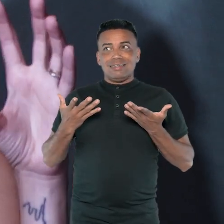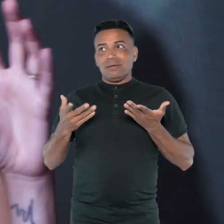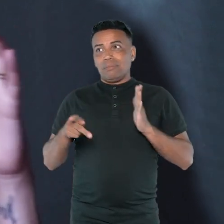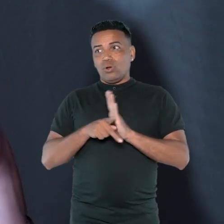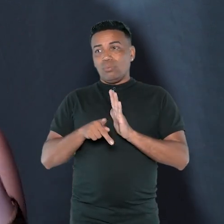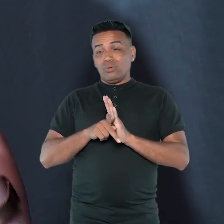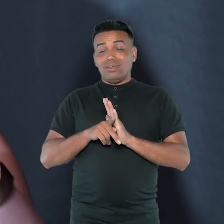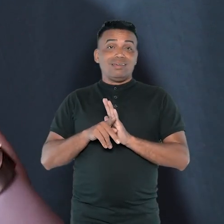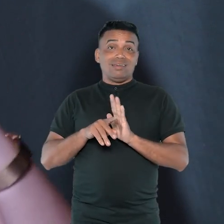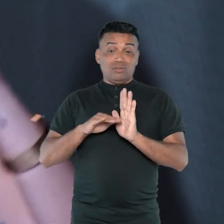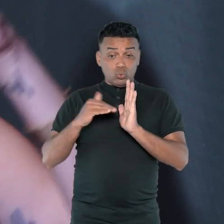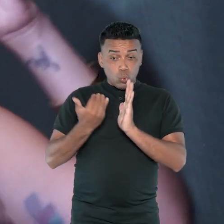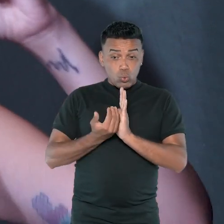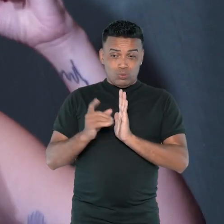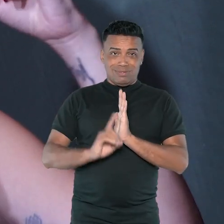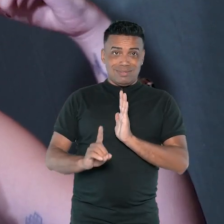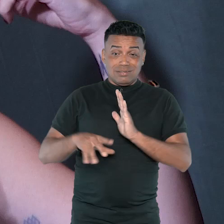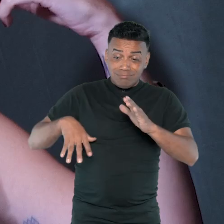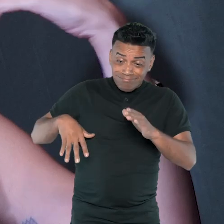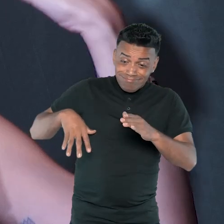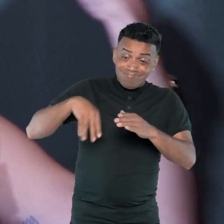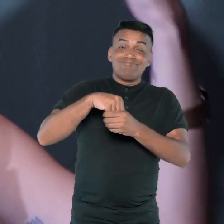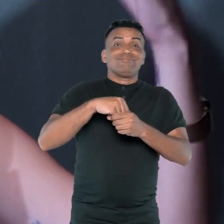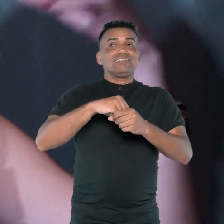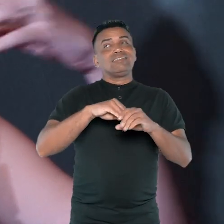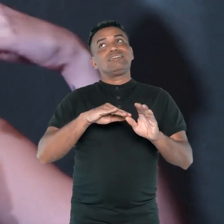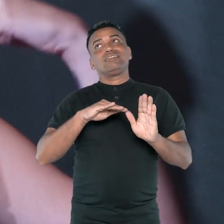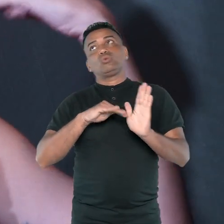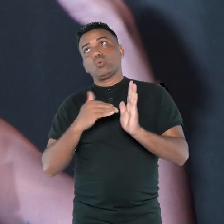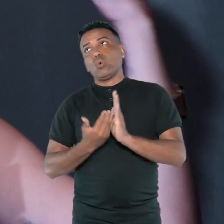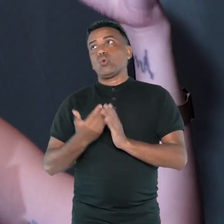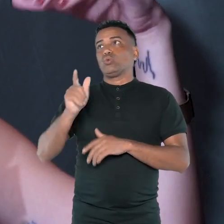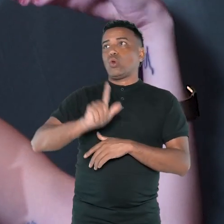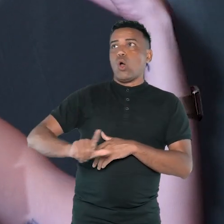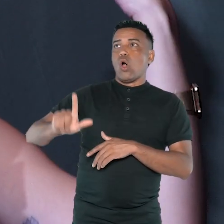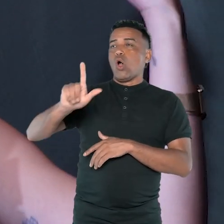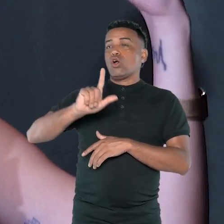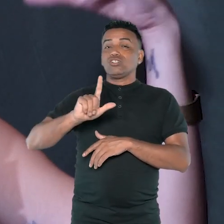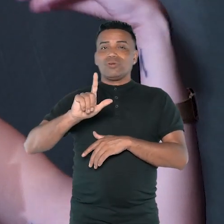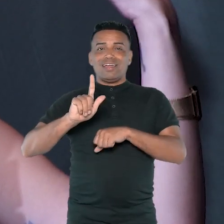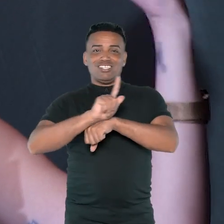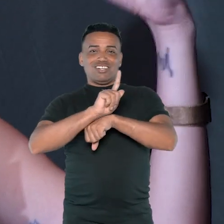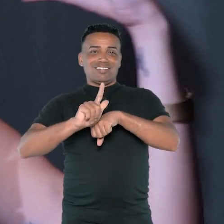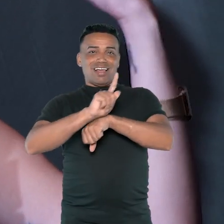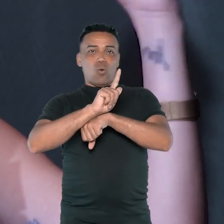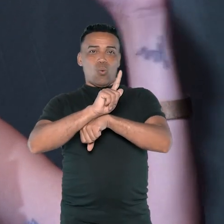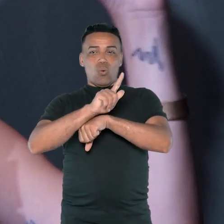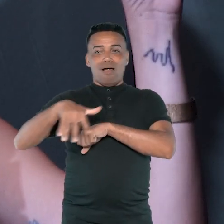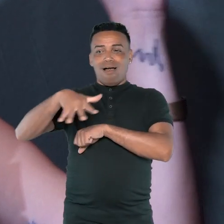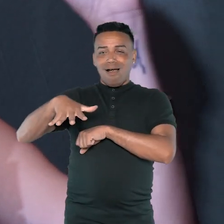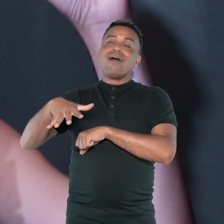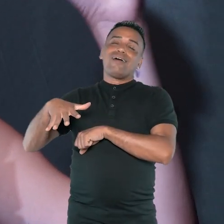com que o não todo seja incluído em toda essa lógica mais de gestão que a lógica masculina, de alguma